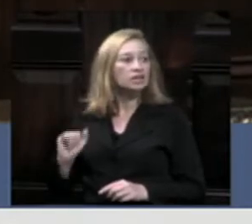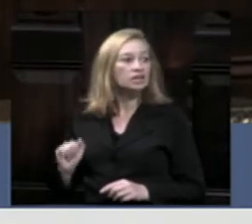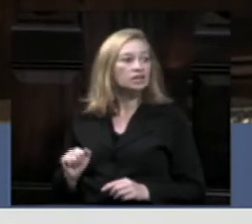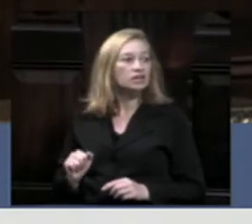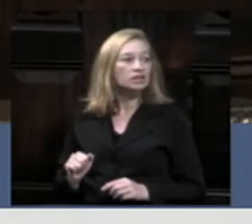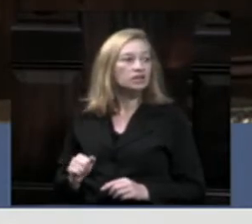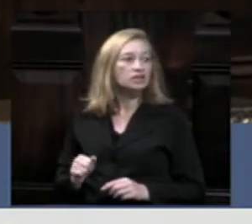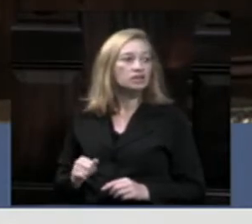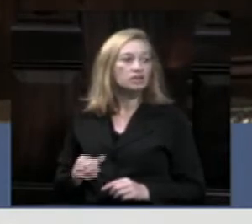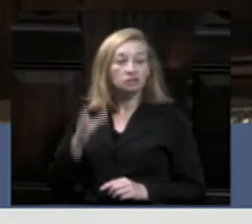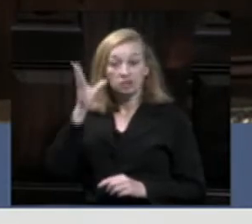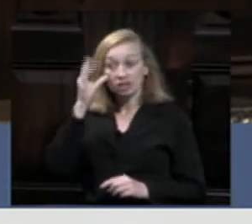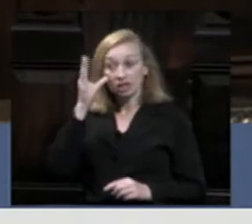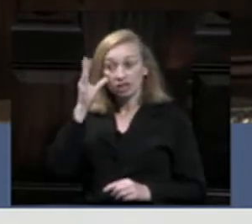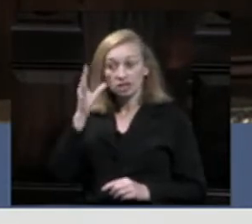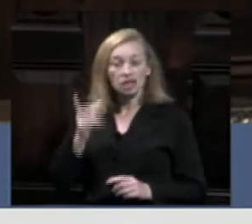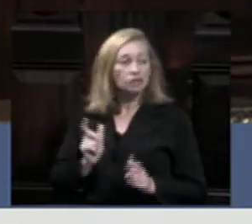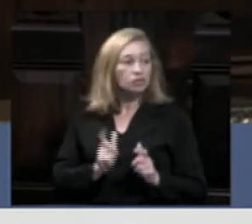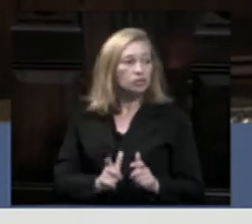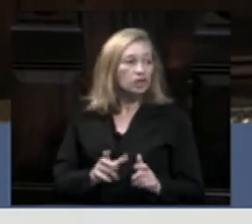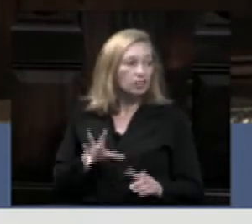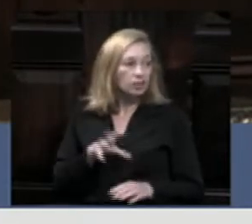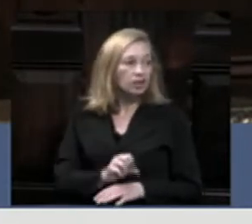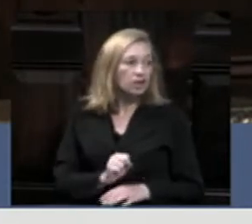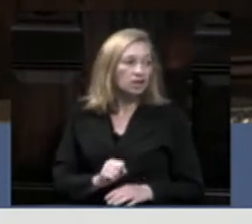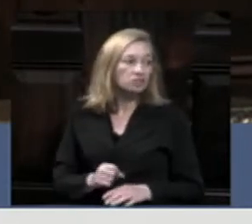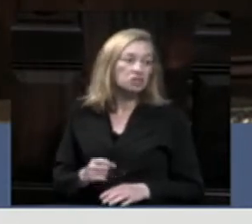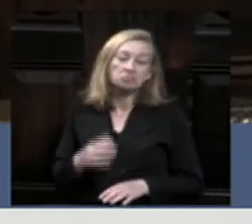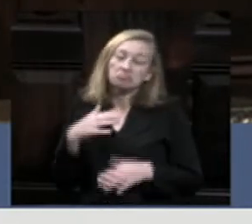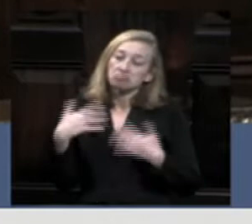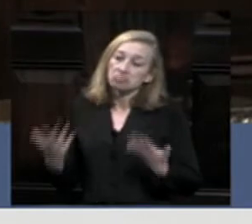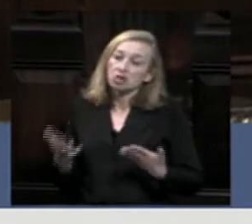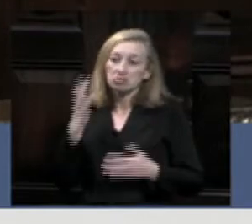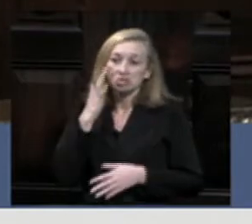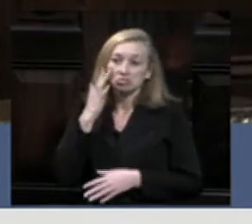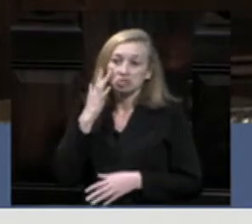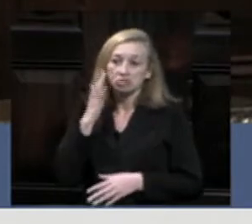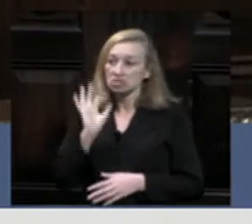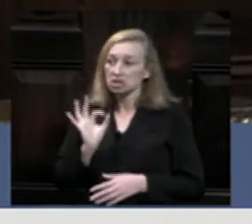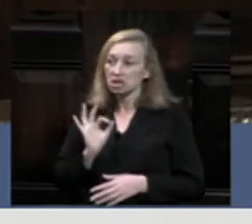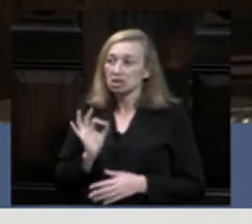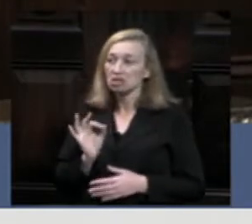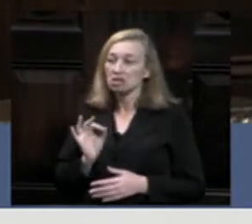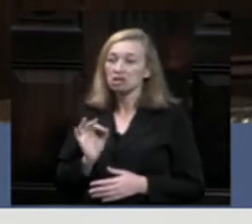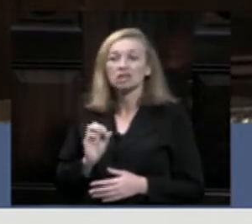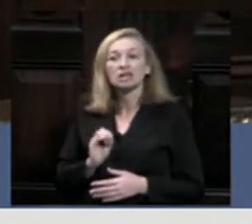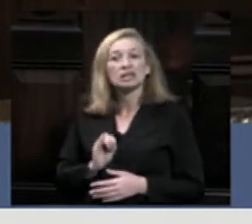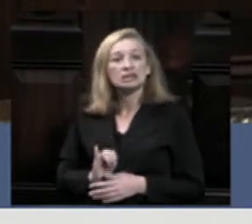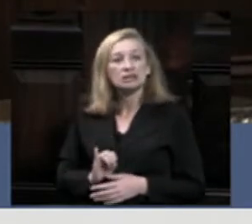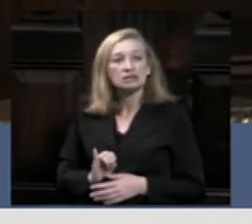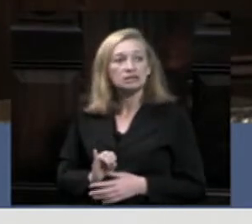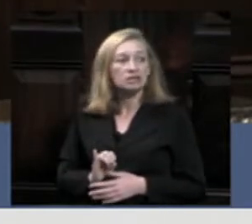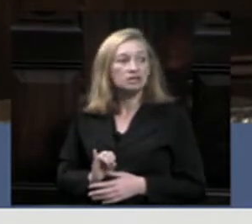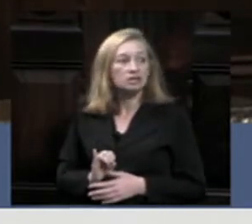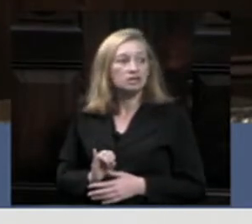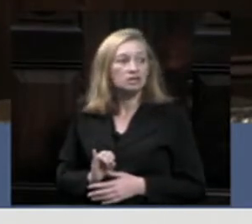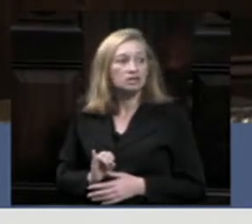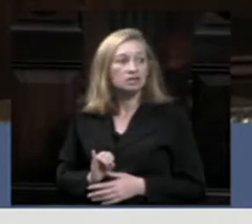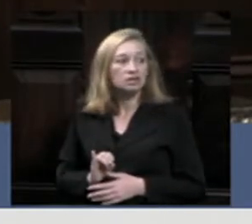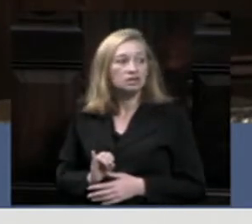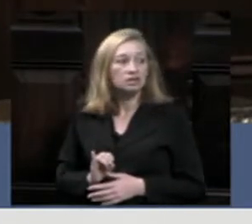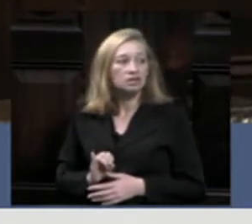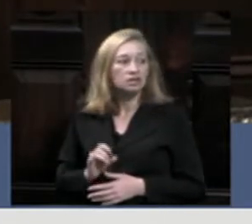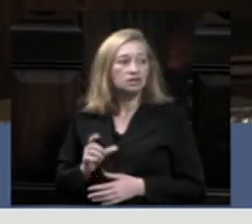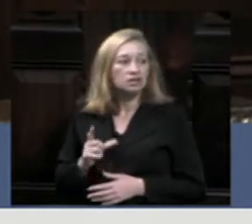Então, senhor presidente, eu não sei também se há assim, ontem aqui no